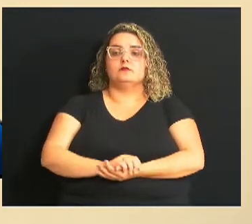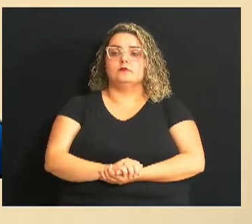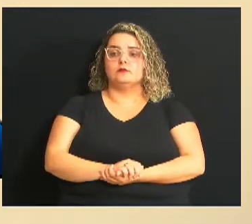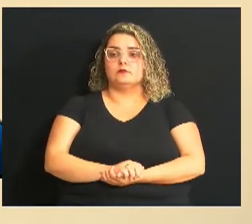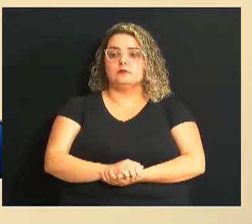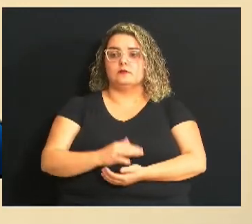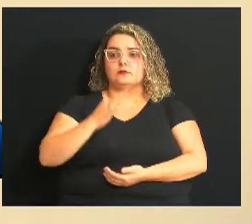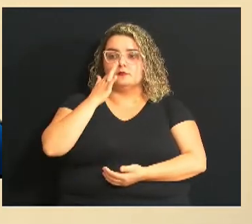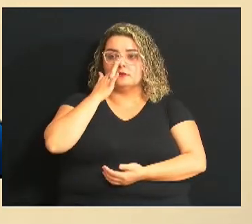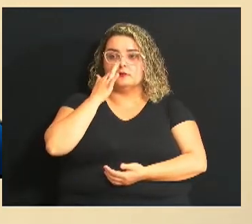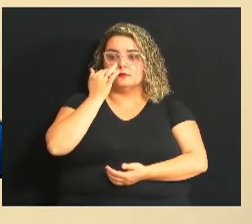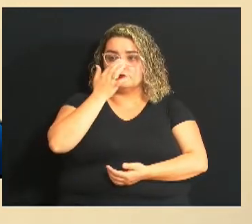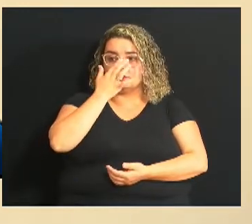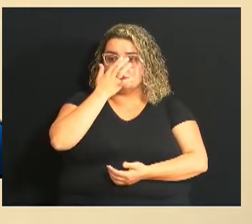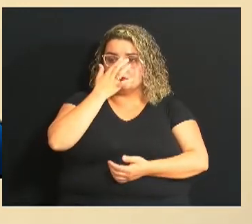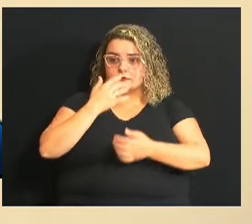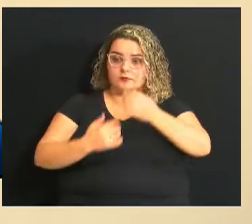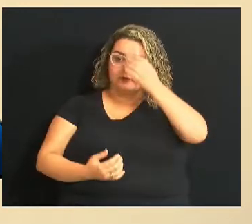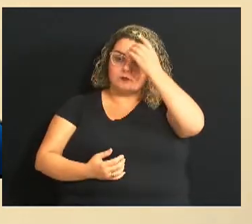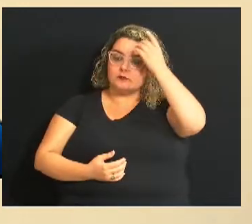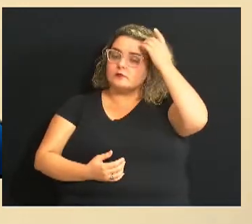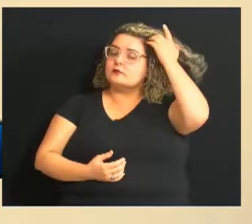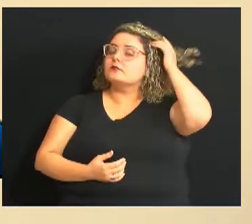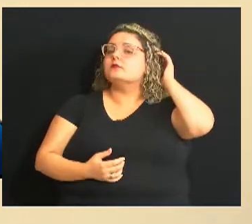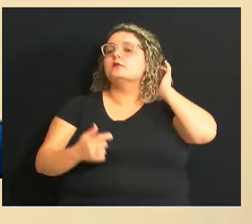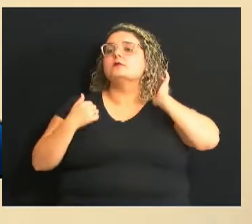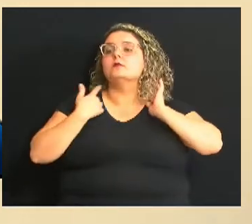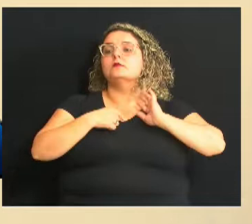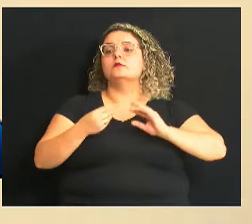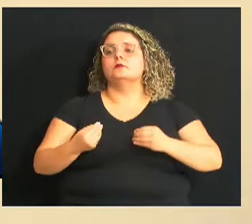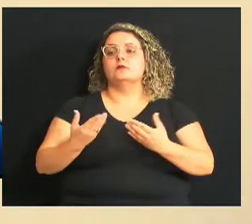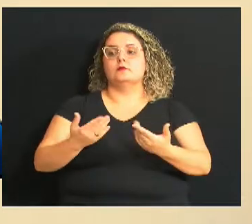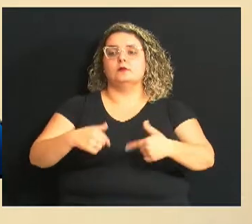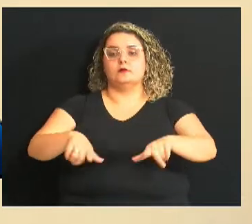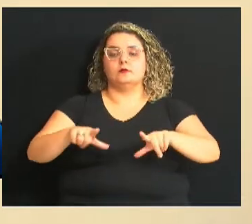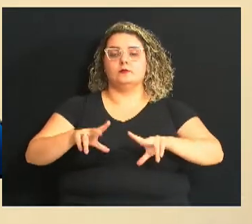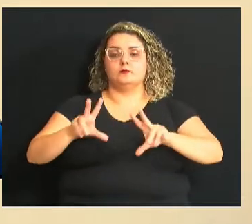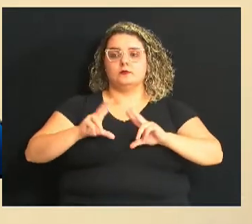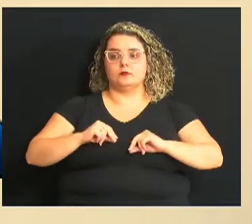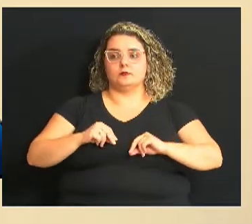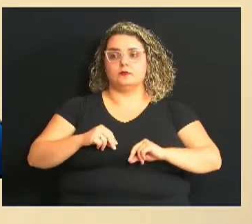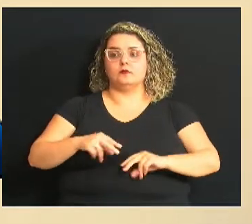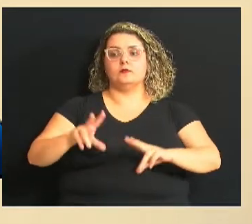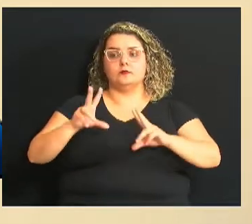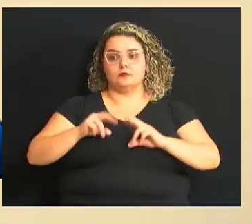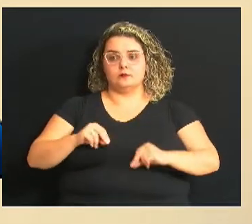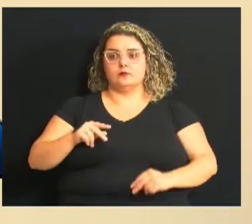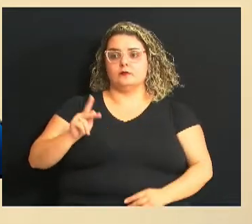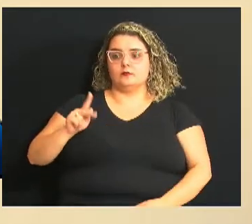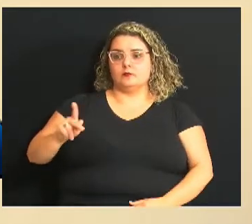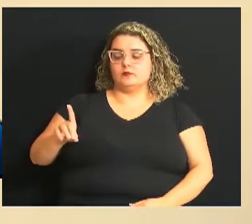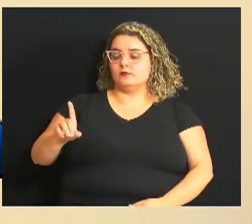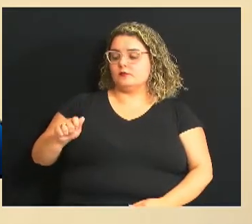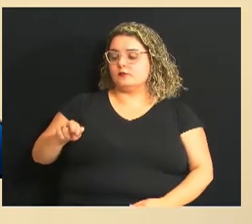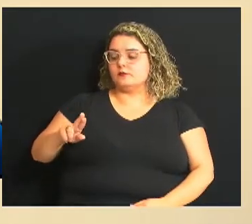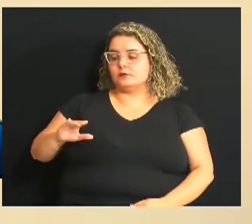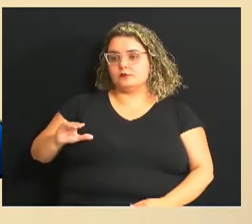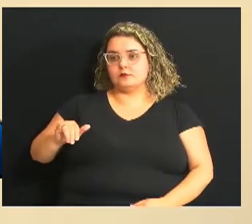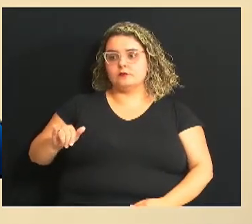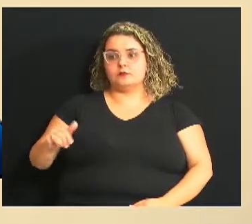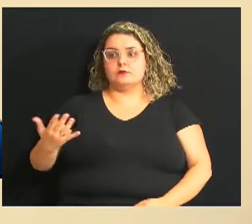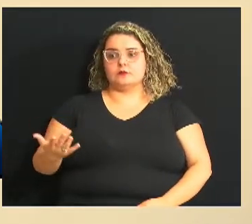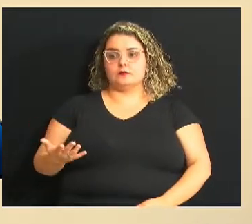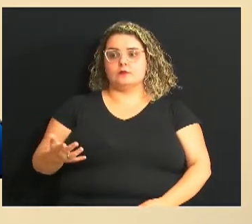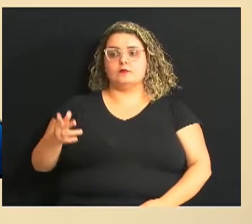vamos aqui entregar as homenagens, como eu disse, é o mérito educacional ao professor Darcy Ribeiro, né? O professor